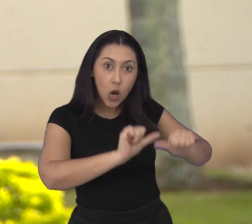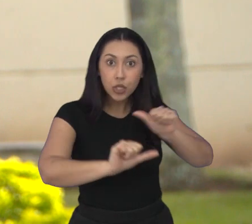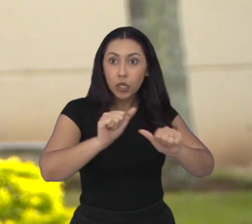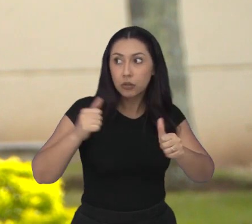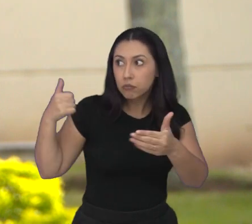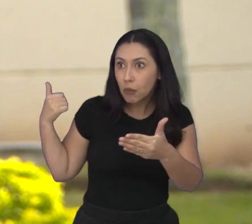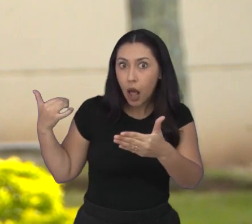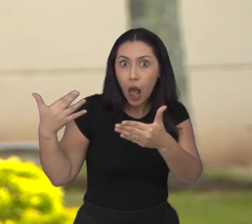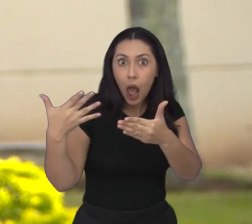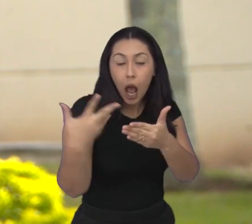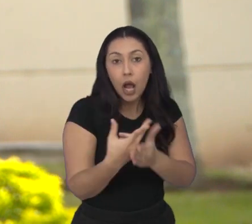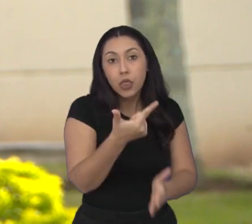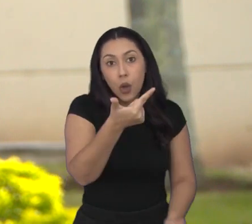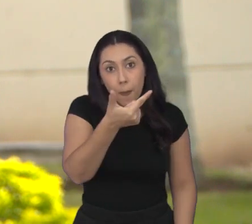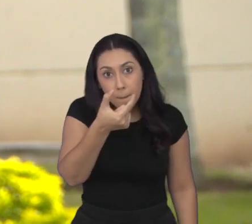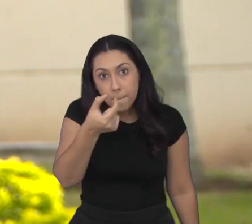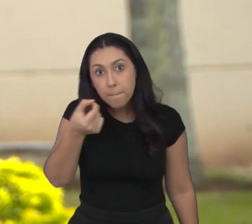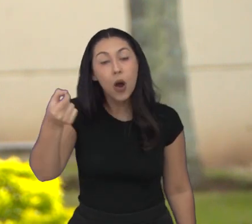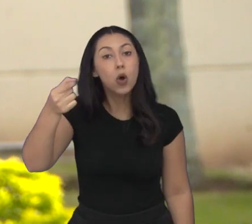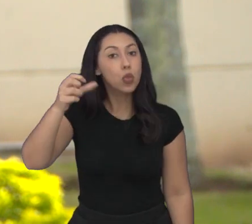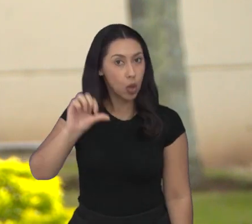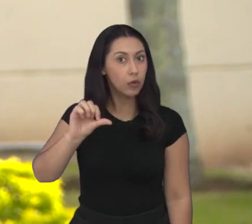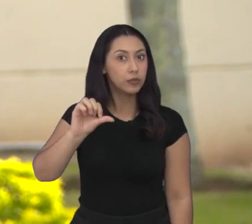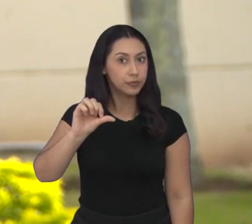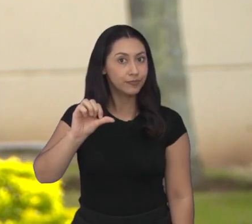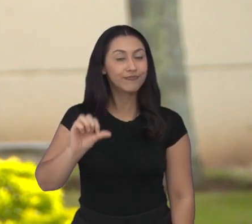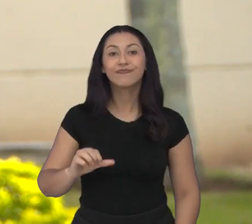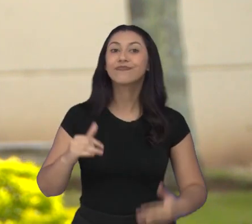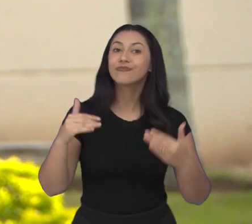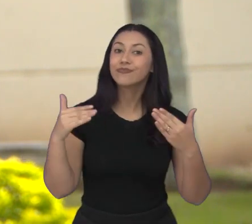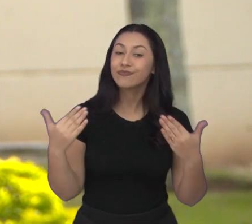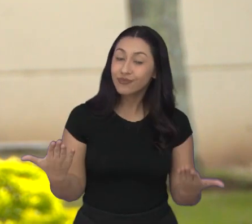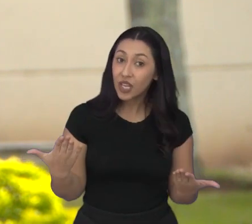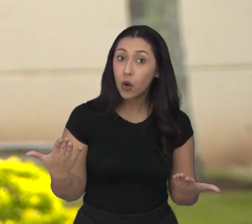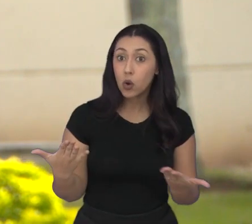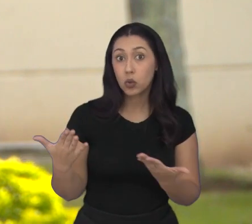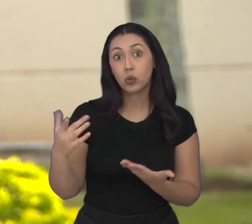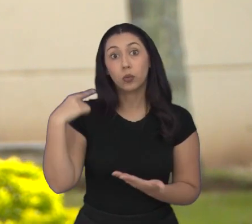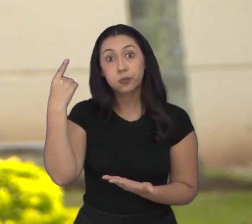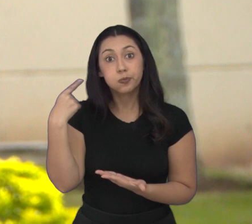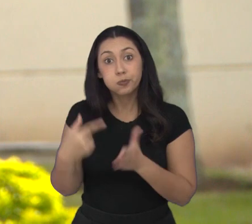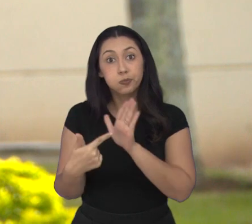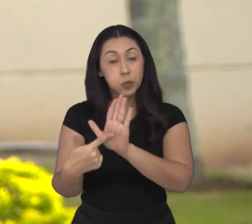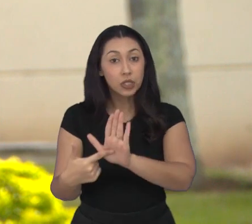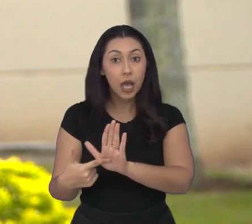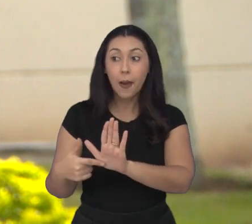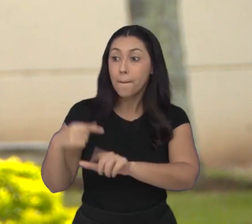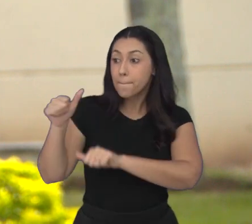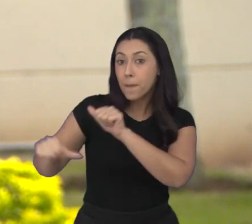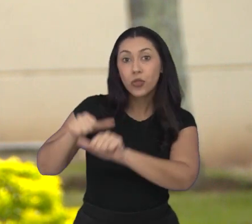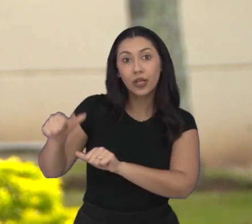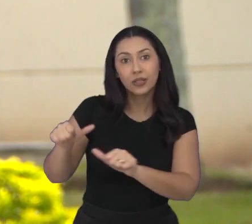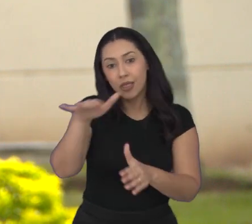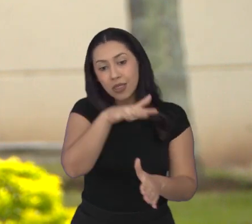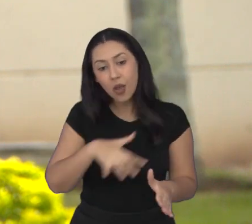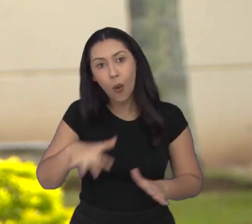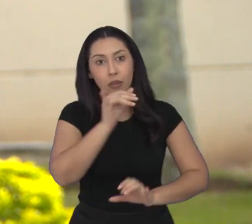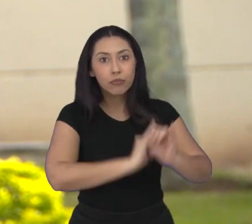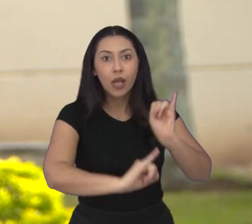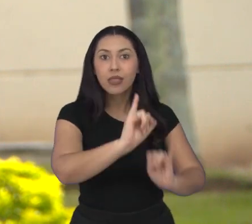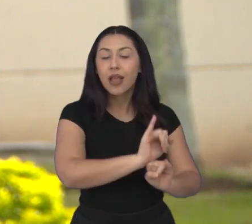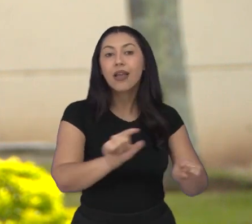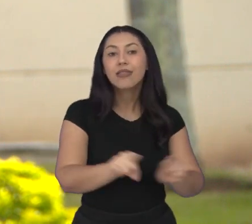está em andamento desde 2009. E segundo a advogada, as principais mudanças devem acontecer nos meios digitais e